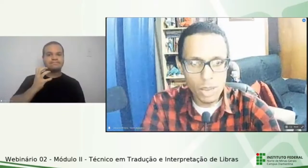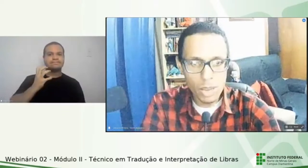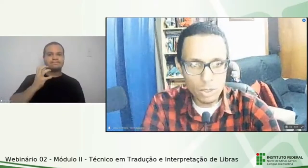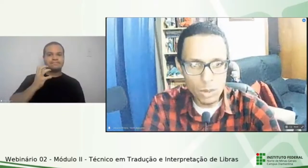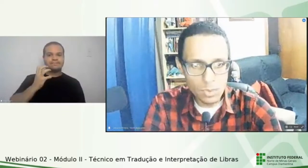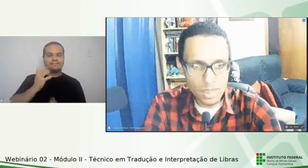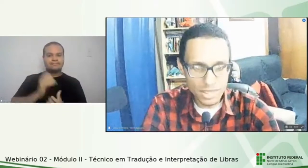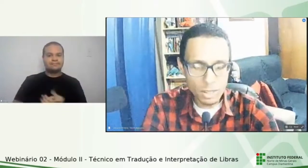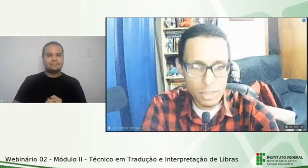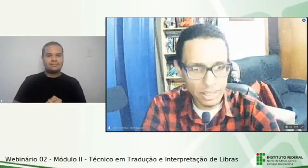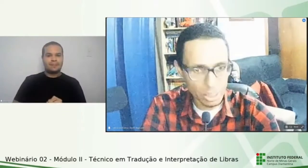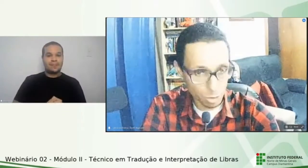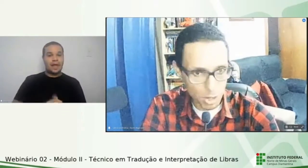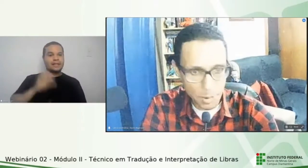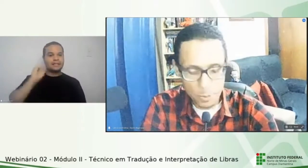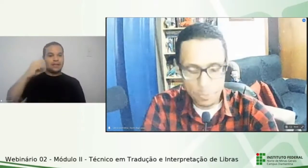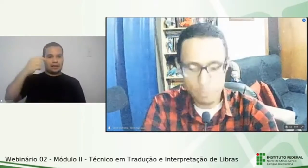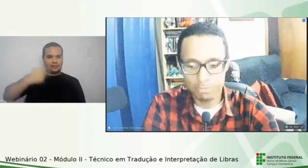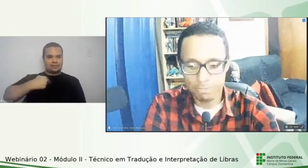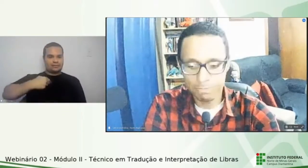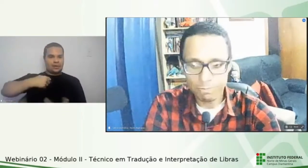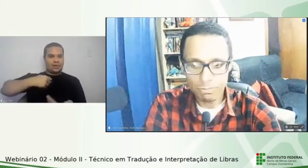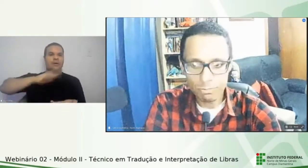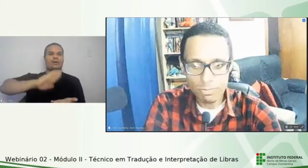que eu estou fazendo uma tradução,